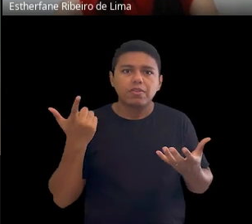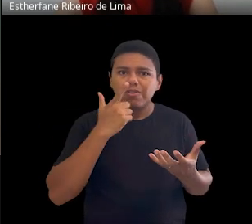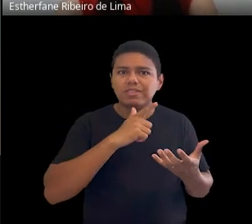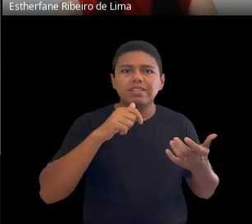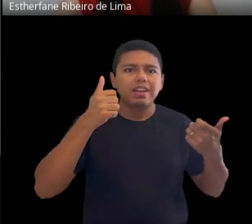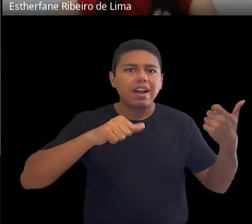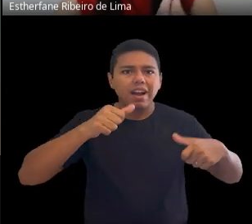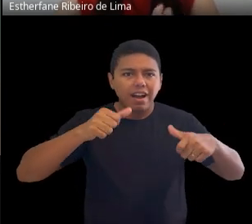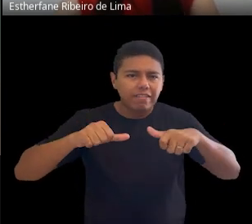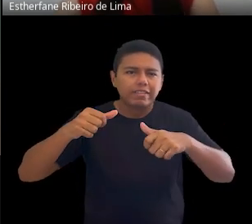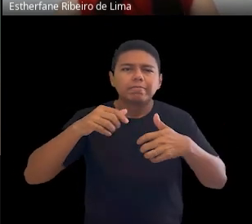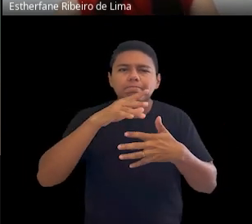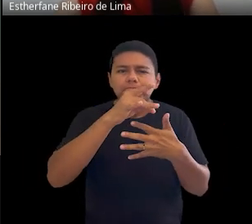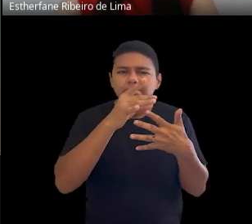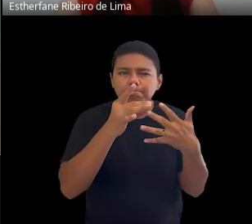realmente avaliar mais